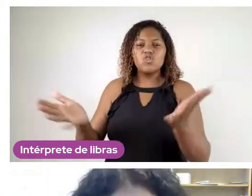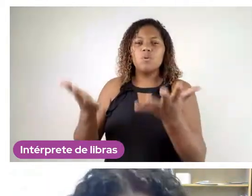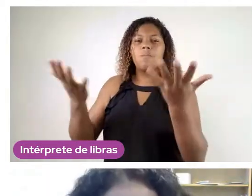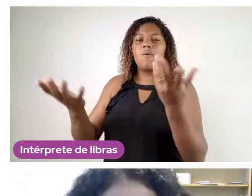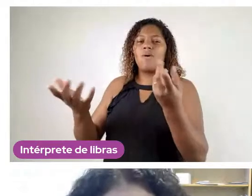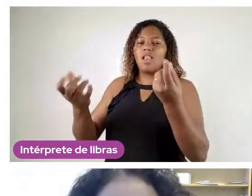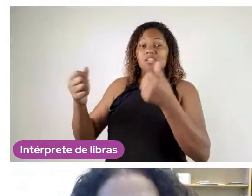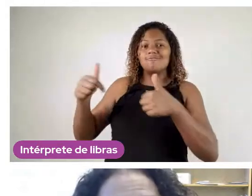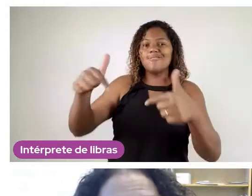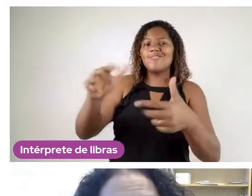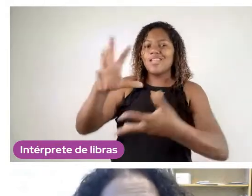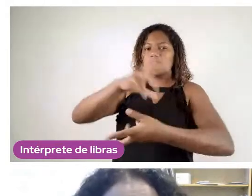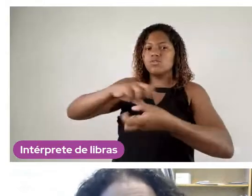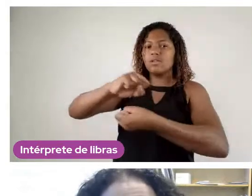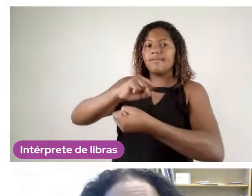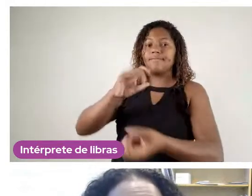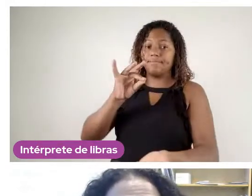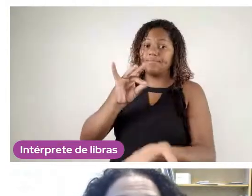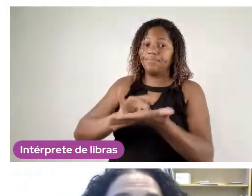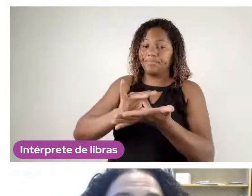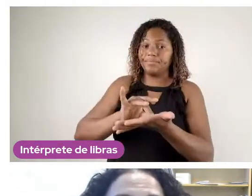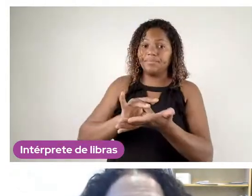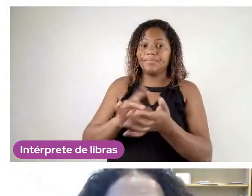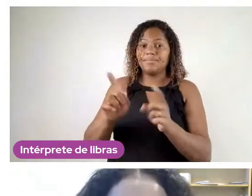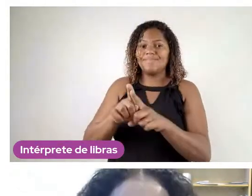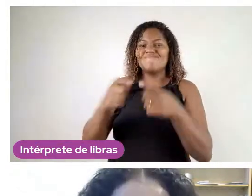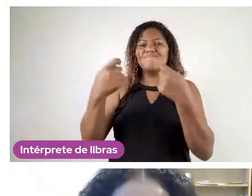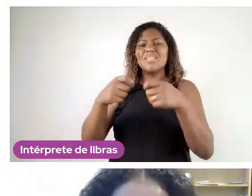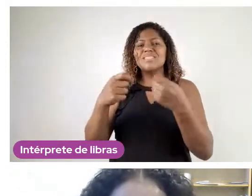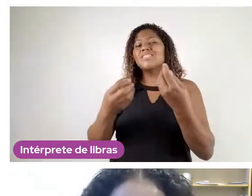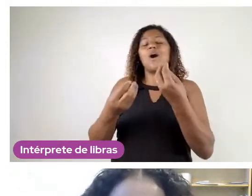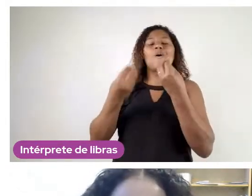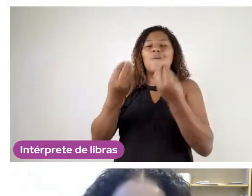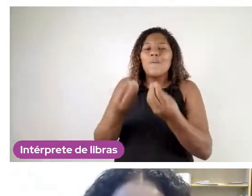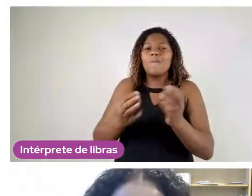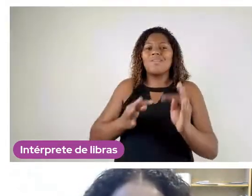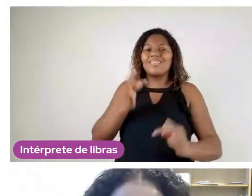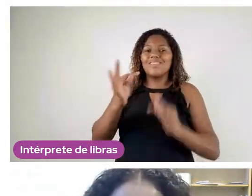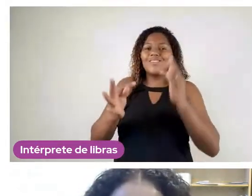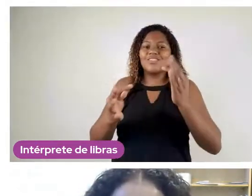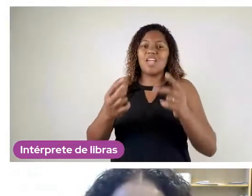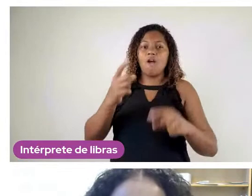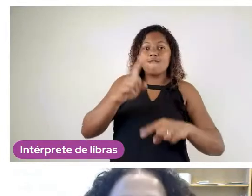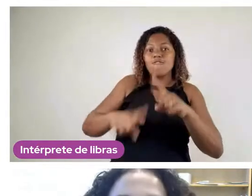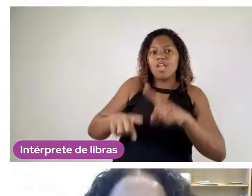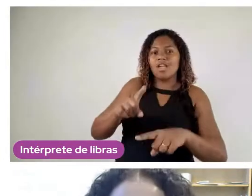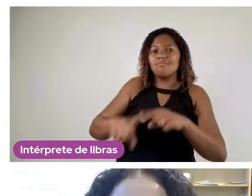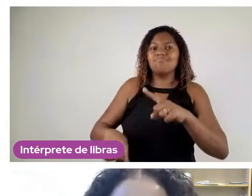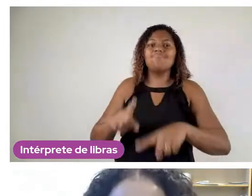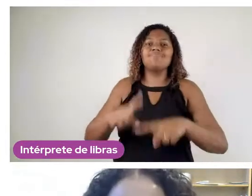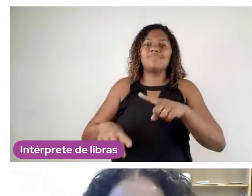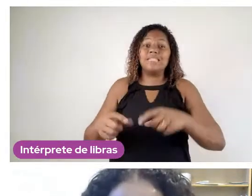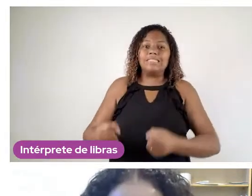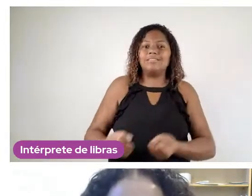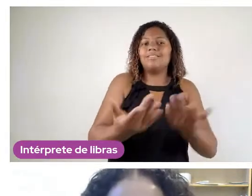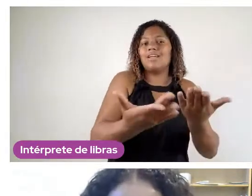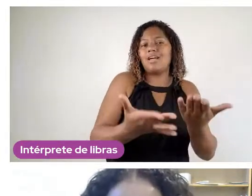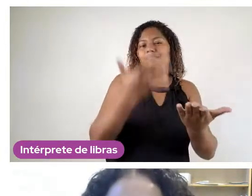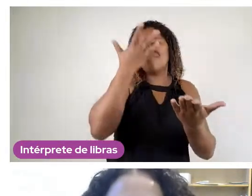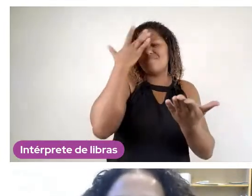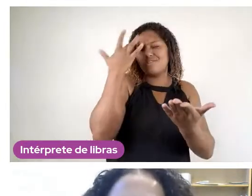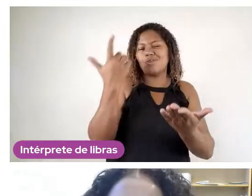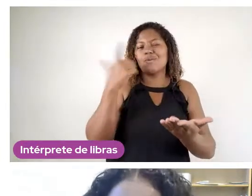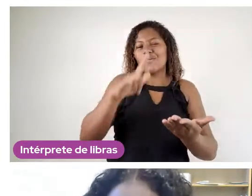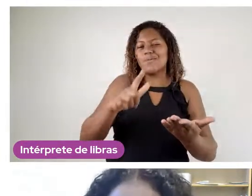realmente sustentáveis, mas a gente precisa dar as condições para essas populações locais explorarem essas atividades locais,